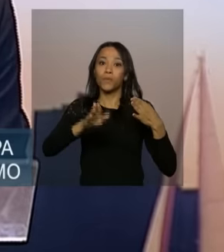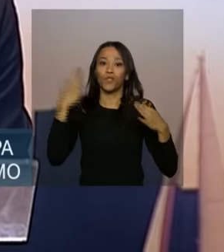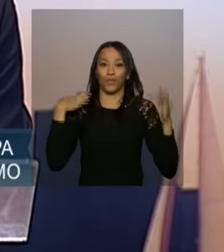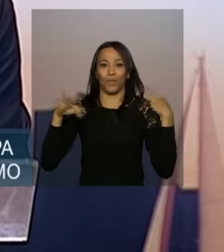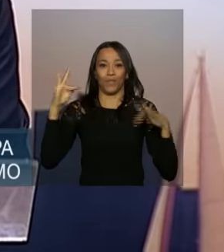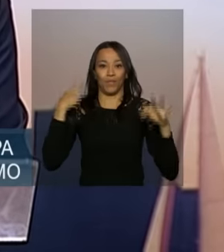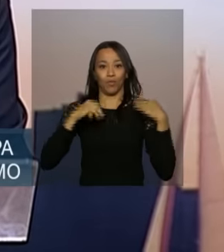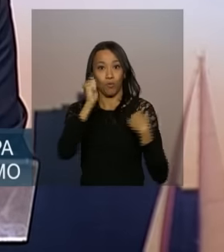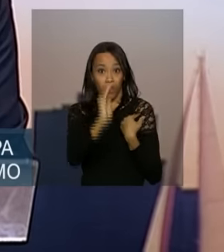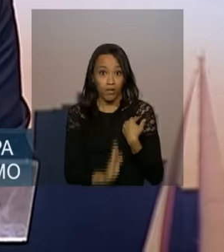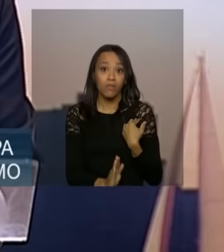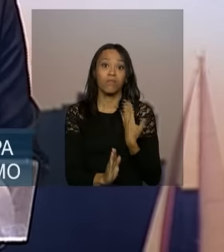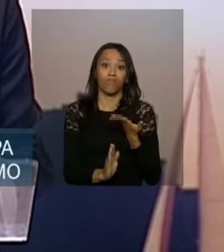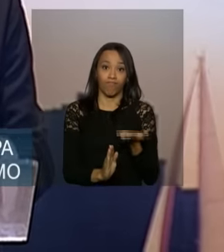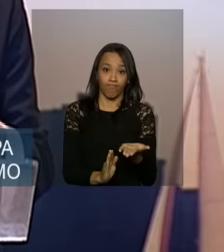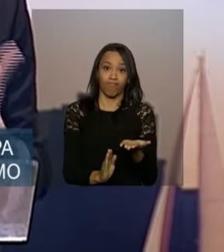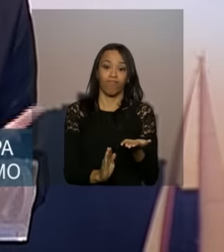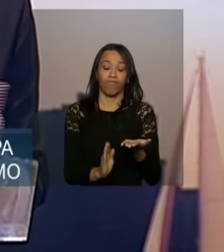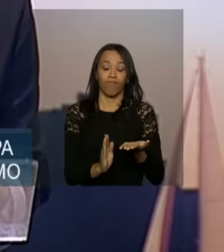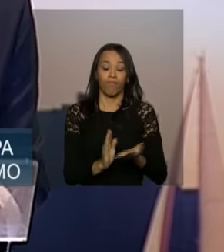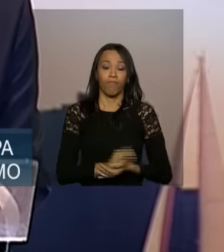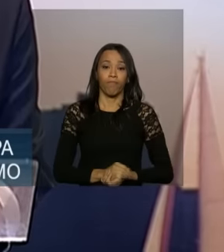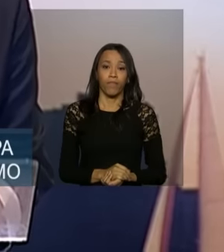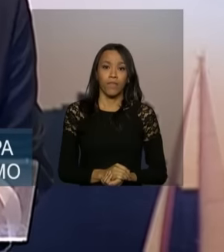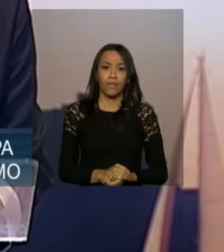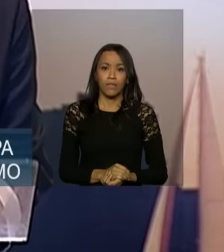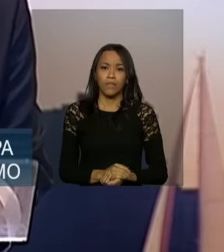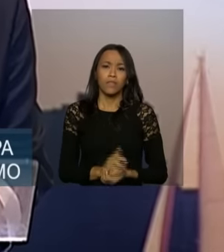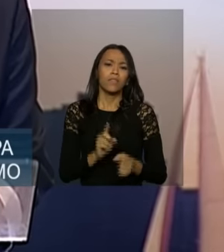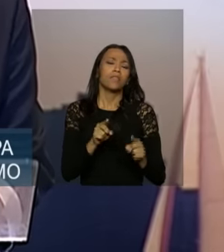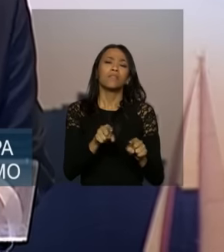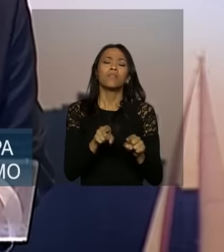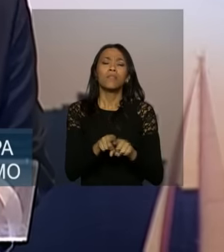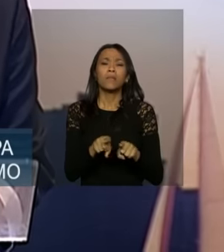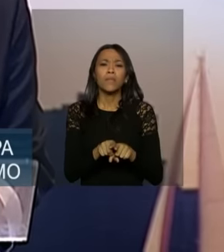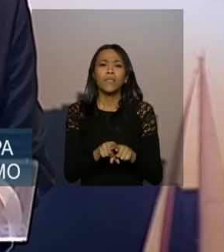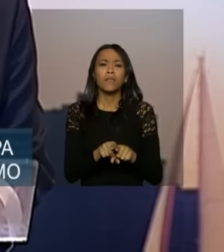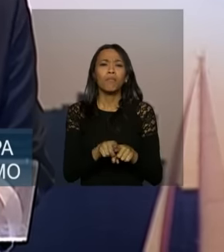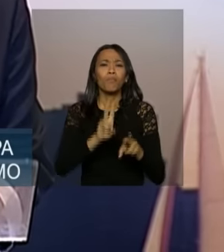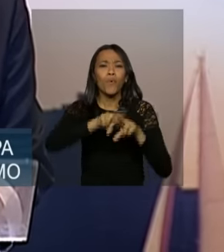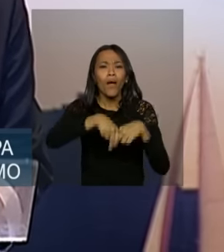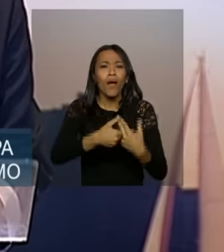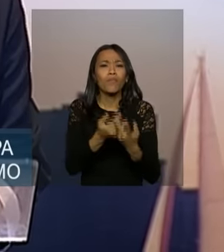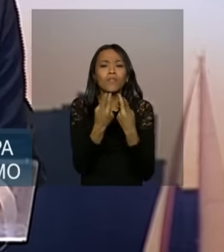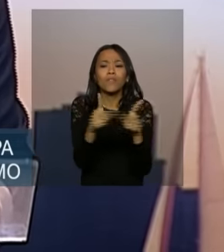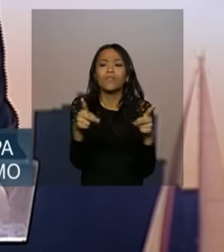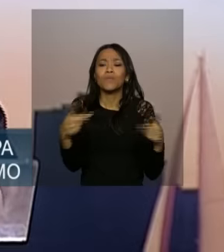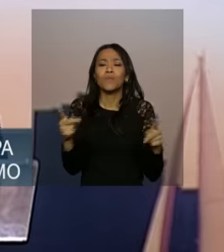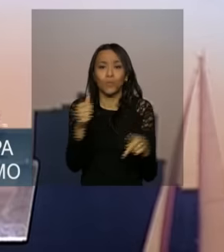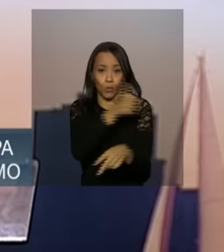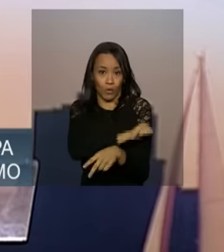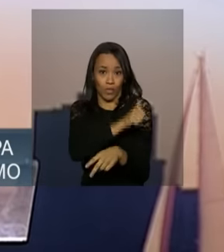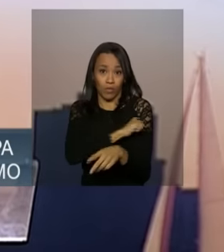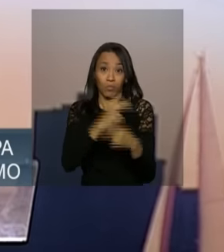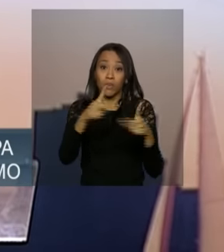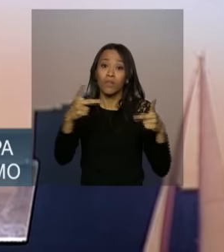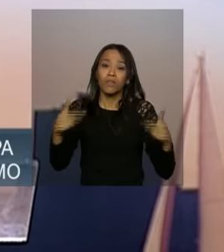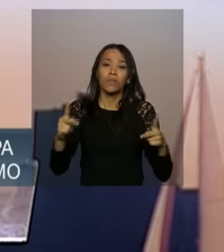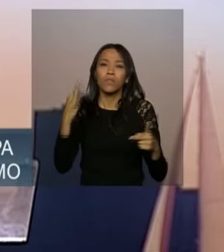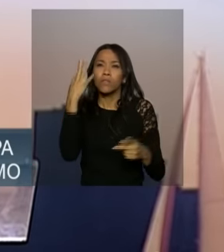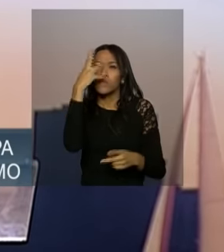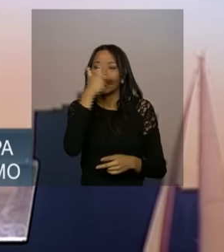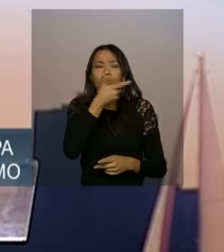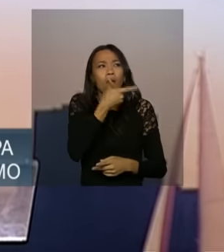Mais bela entrada do ponto de vista das suas belezas físicas, mas também será